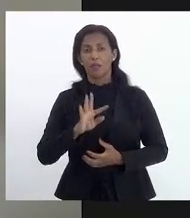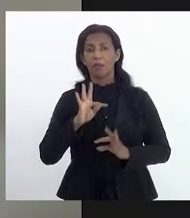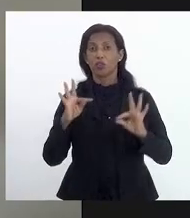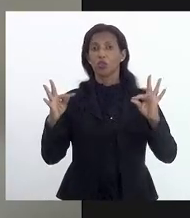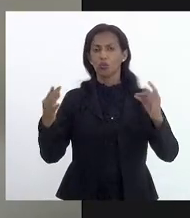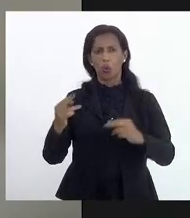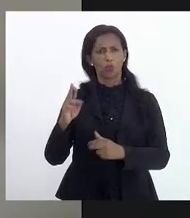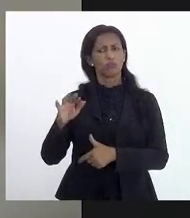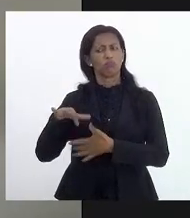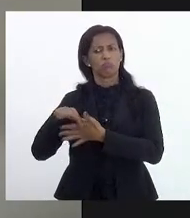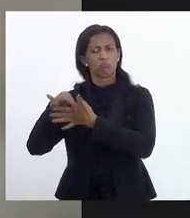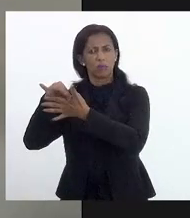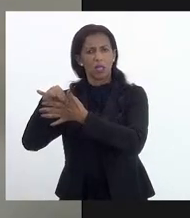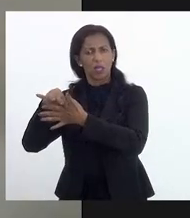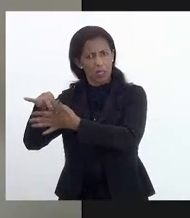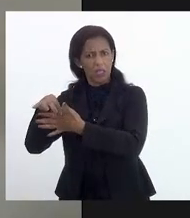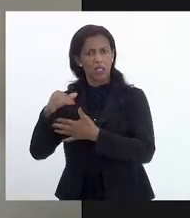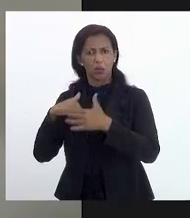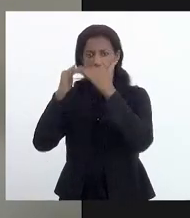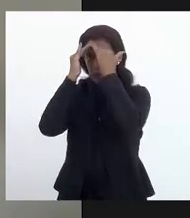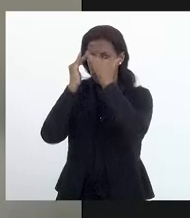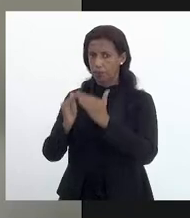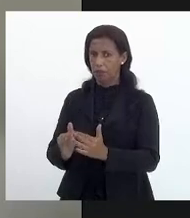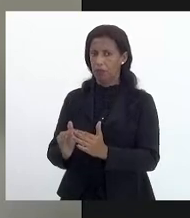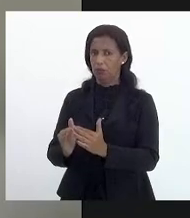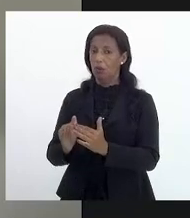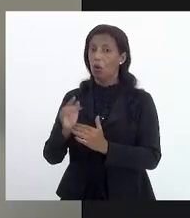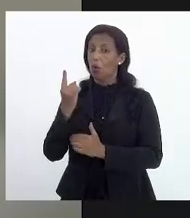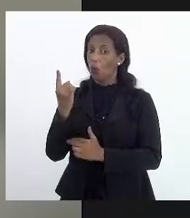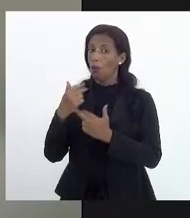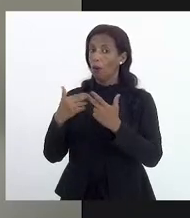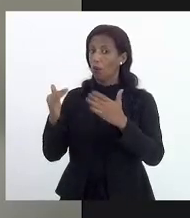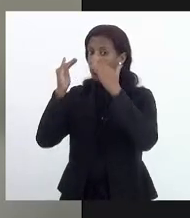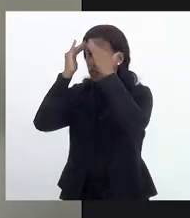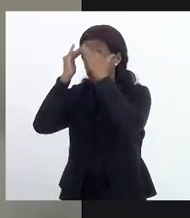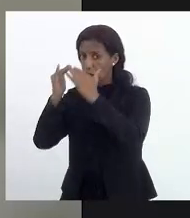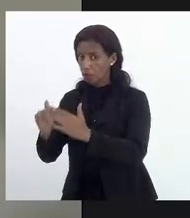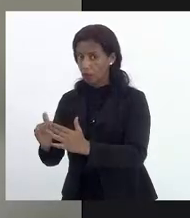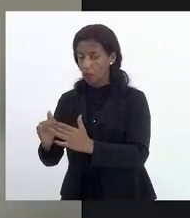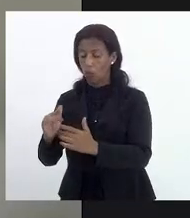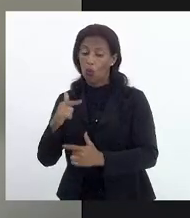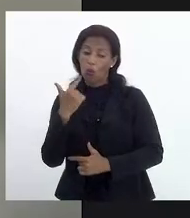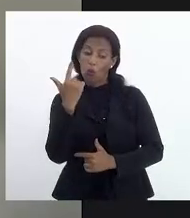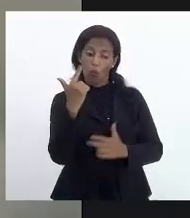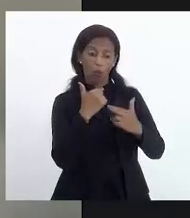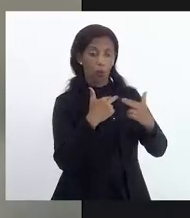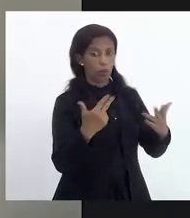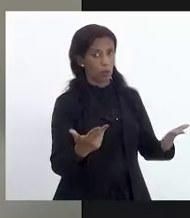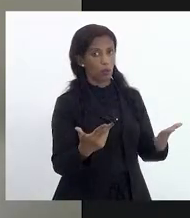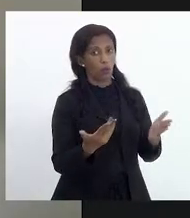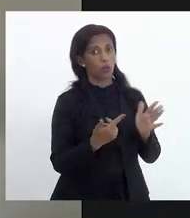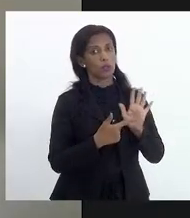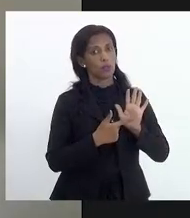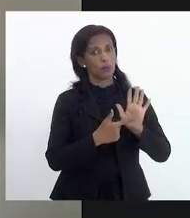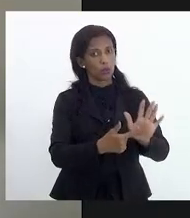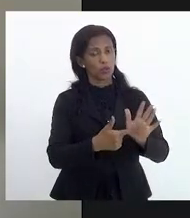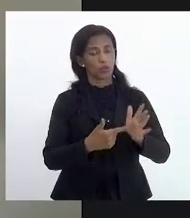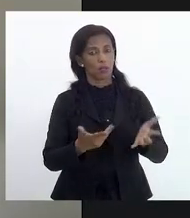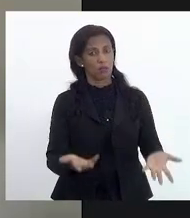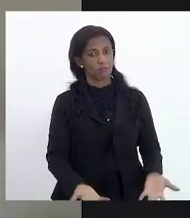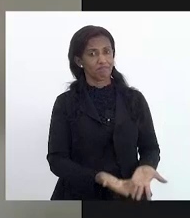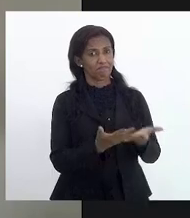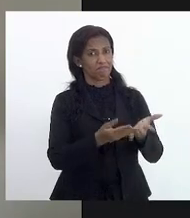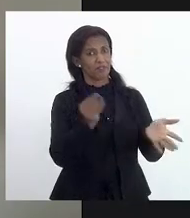todas eu respeito, mas uma coisa é o respeito à autoridade, outra coisa é trazer à tona o seu desempenho e a